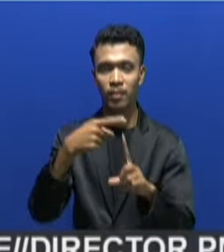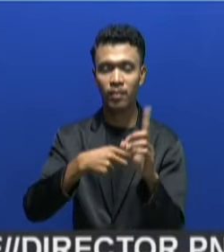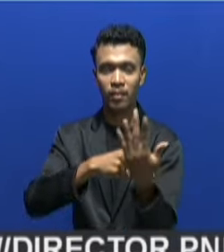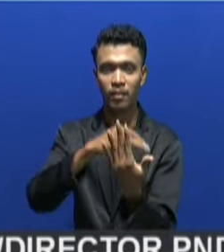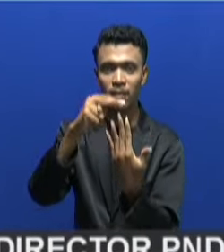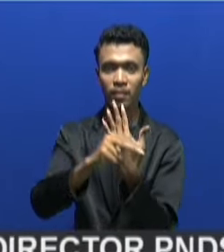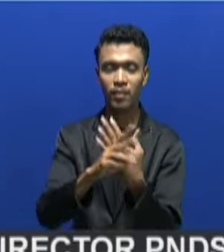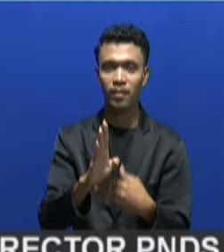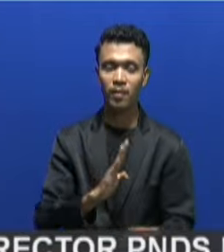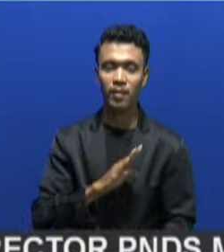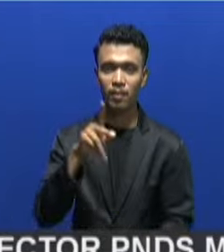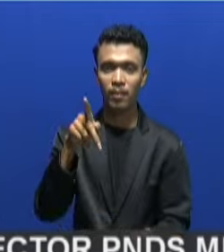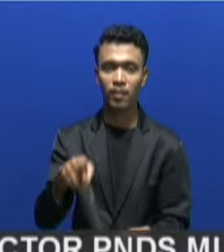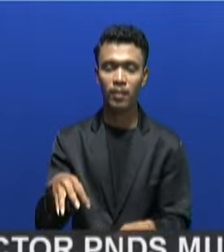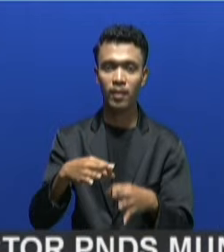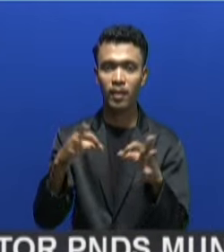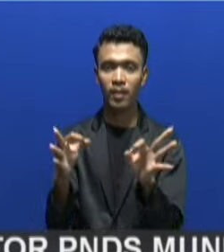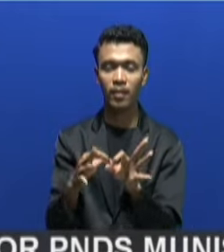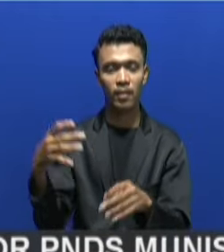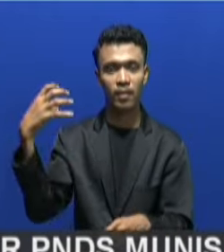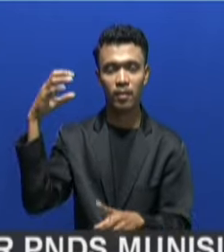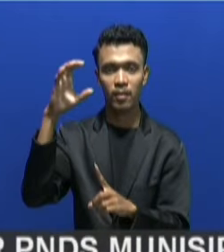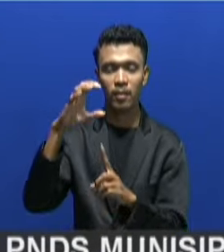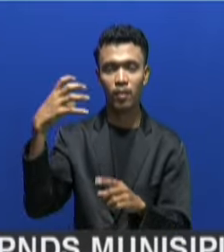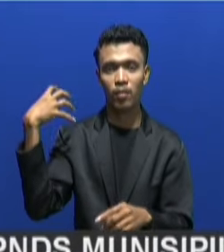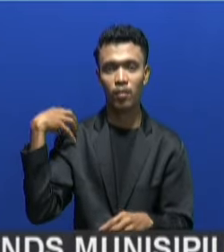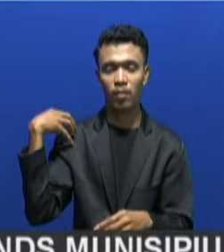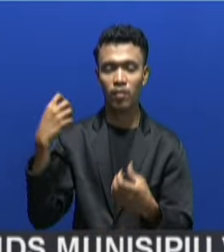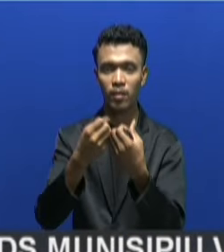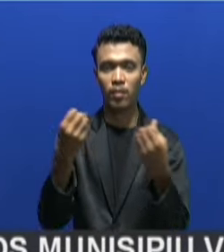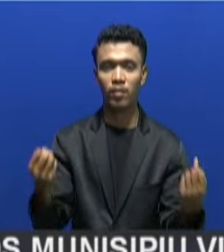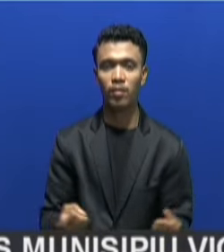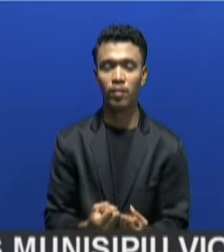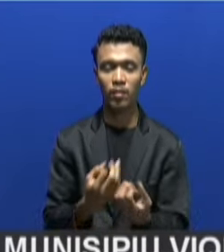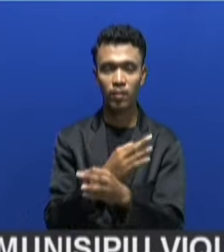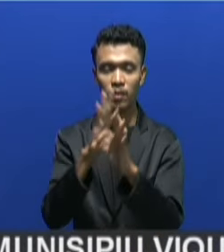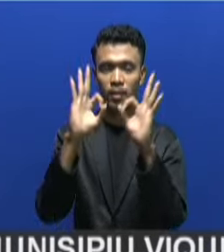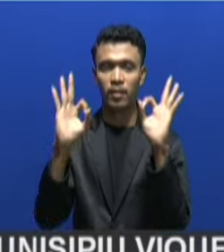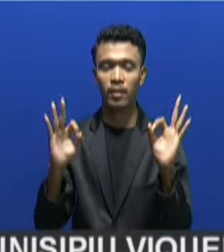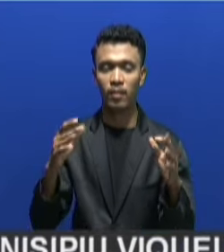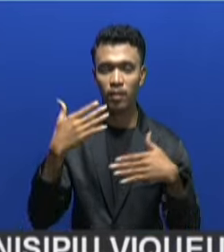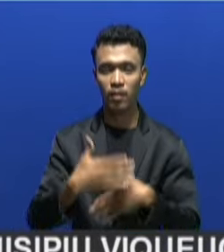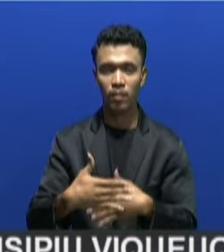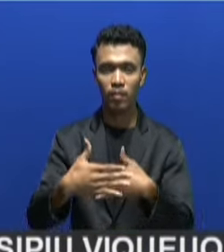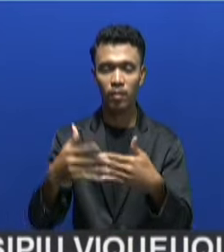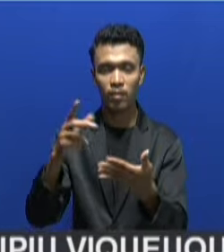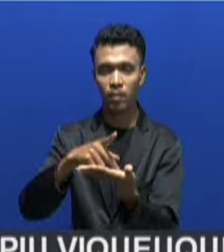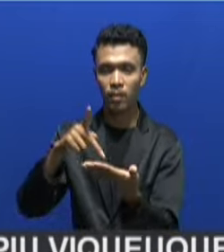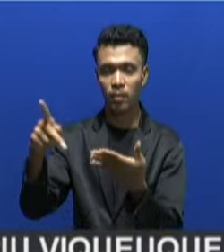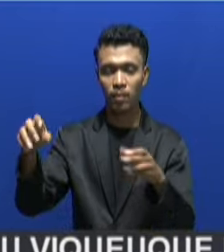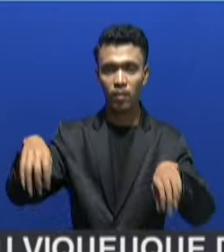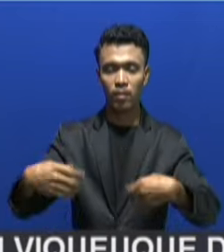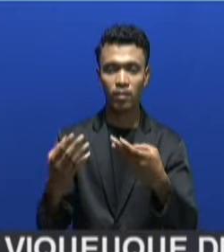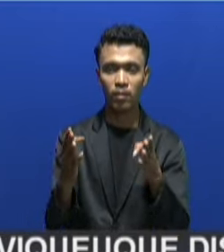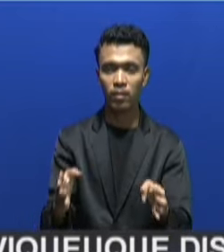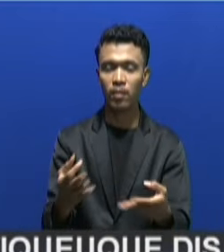Bairupite a reabilitação ser suco finaliza ona. No ia na asa finaliza na no processo de pagamento para dar se remata